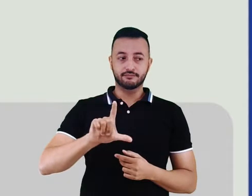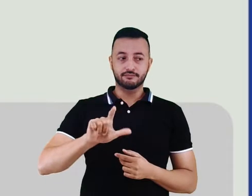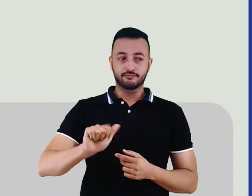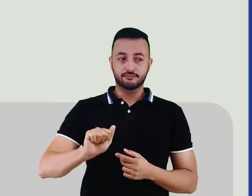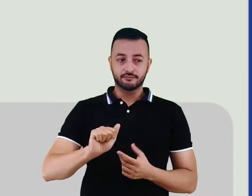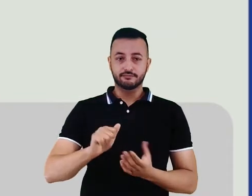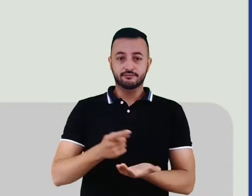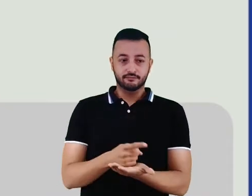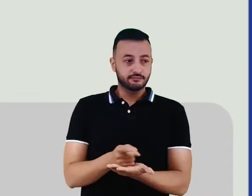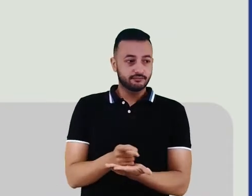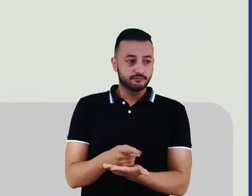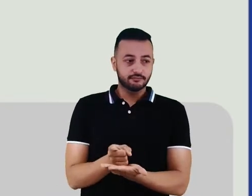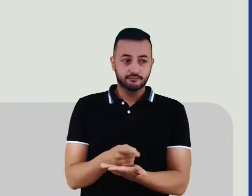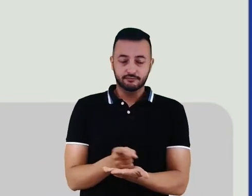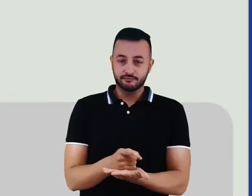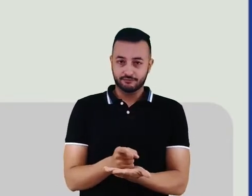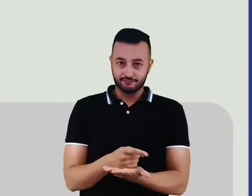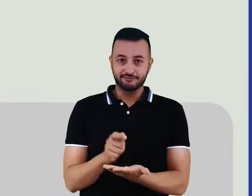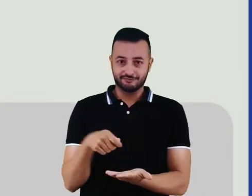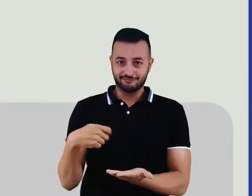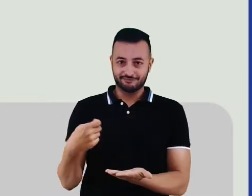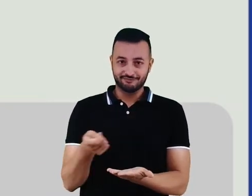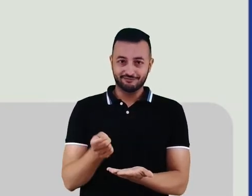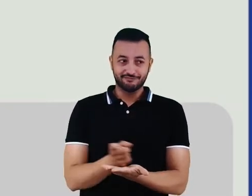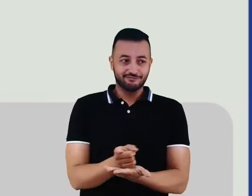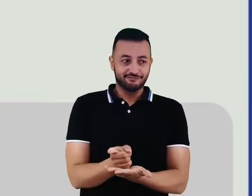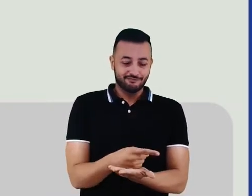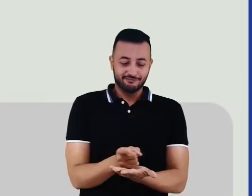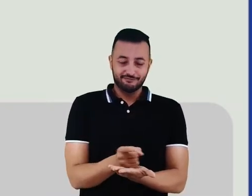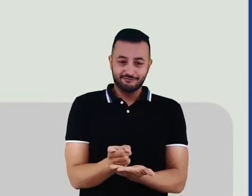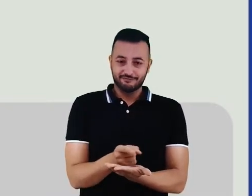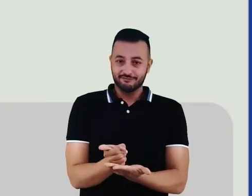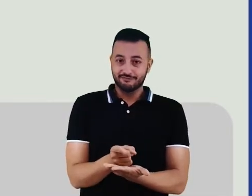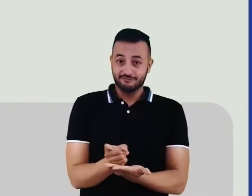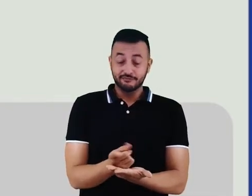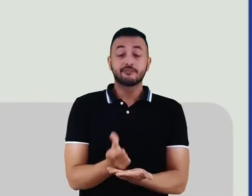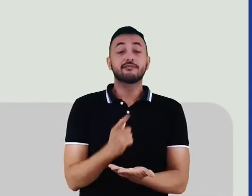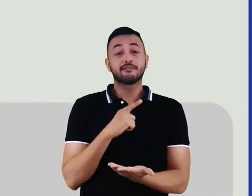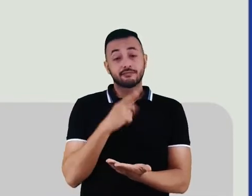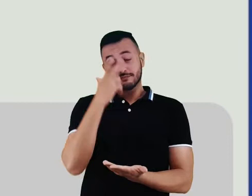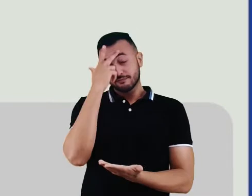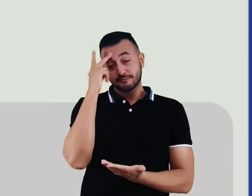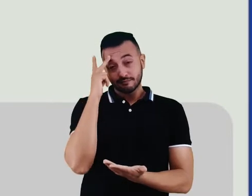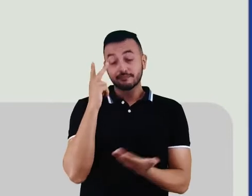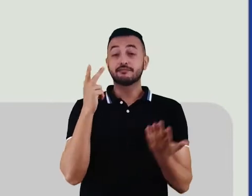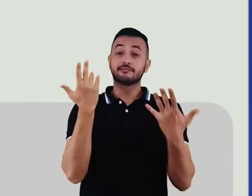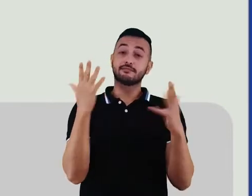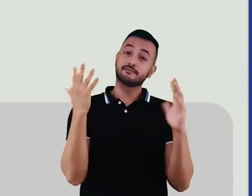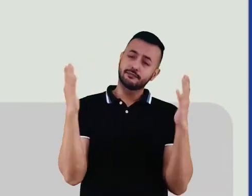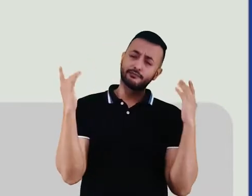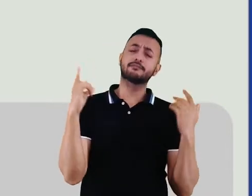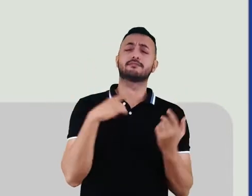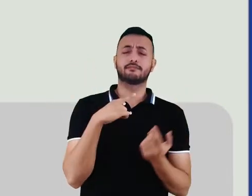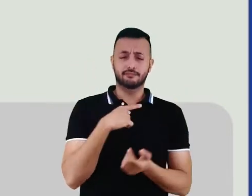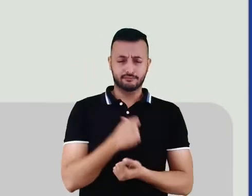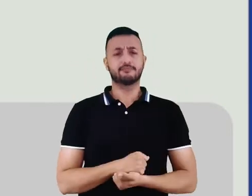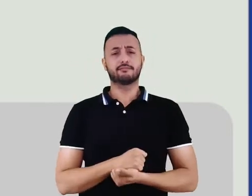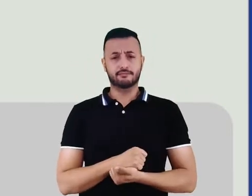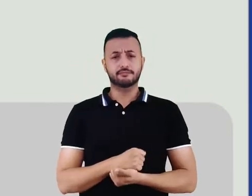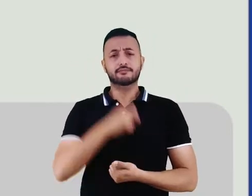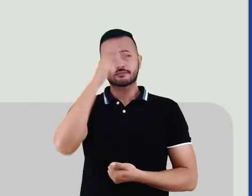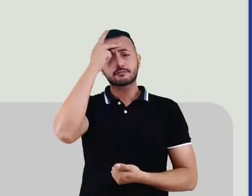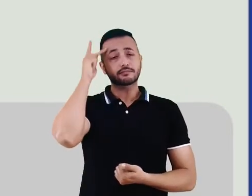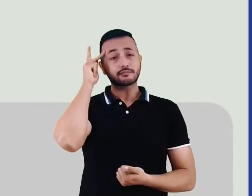vamos aprender. Então, marinheiros, pessoas que fazem trilhas na natureza. Existem pessoas que gostam de